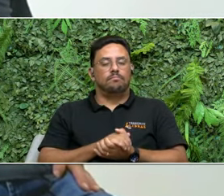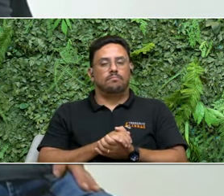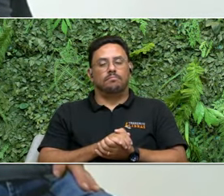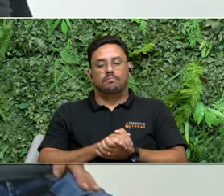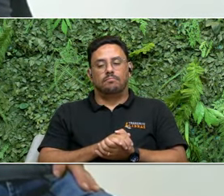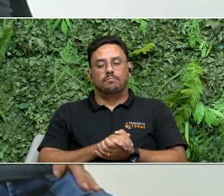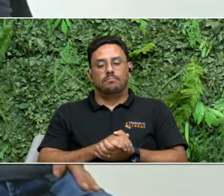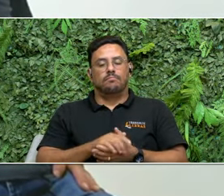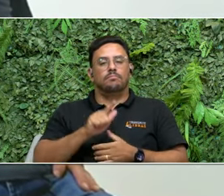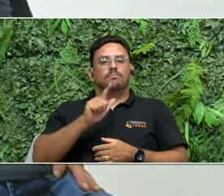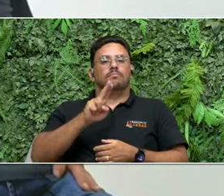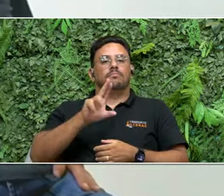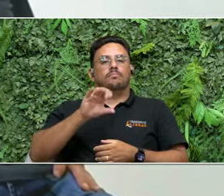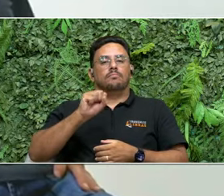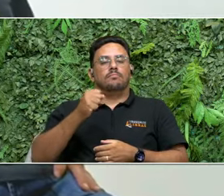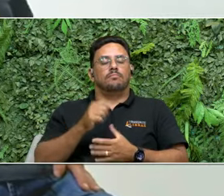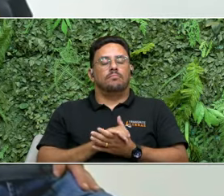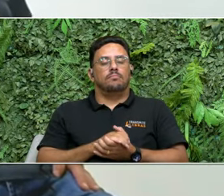Lucas